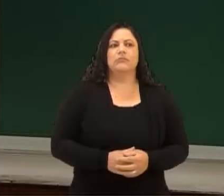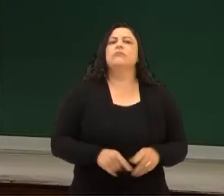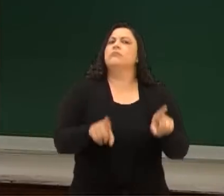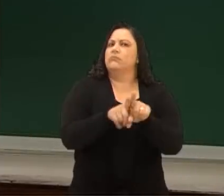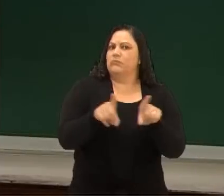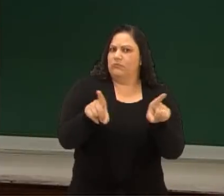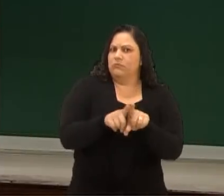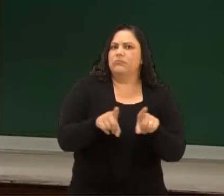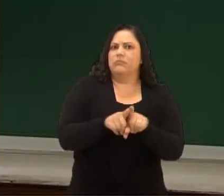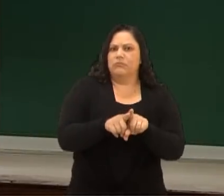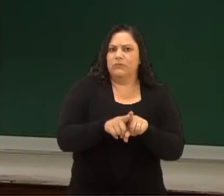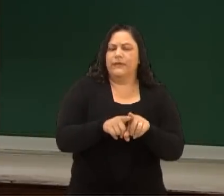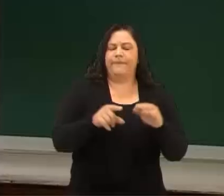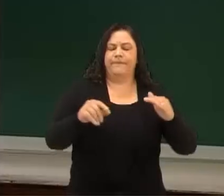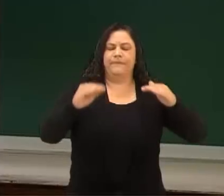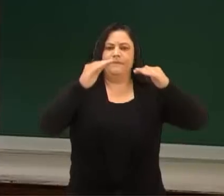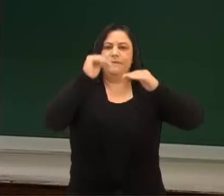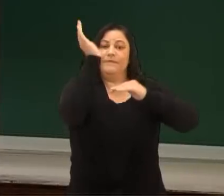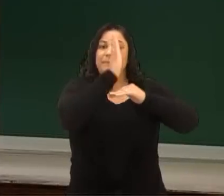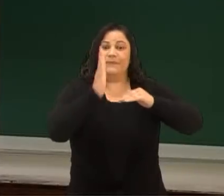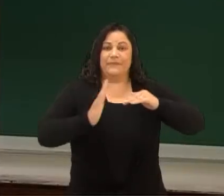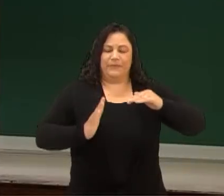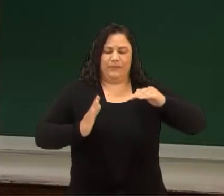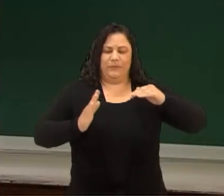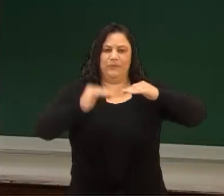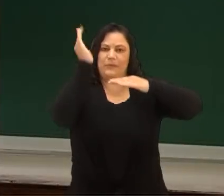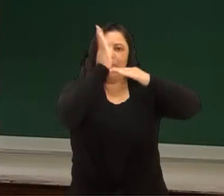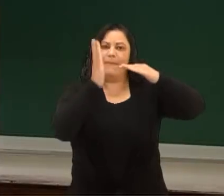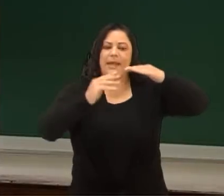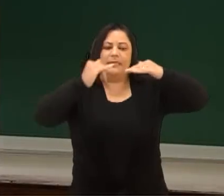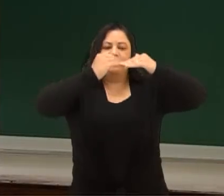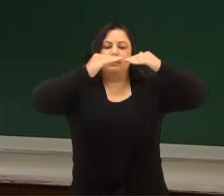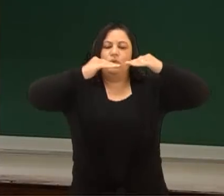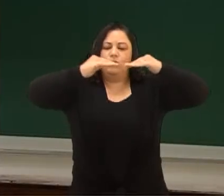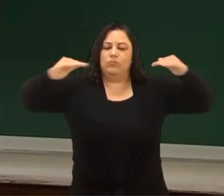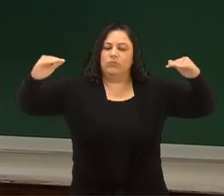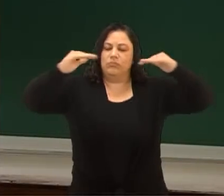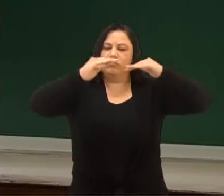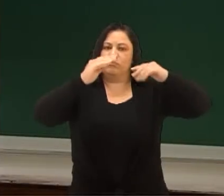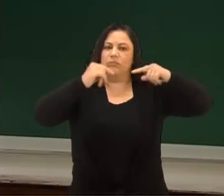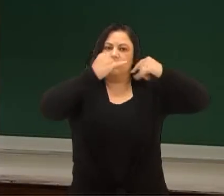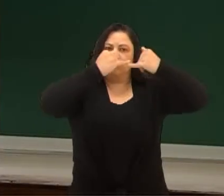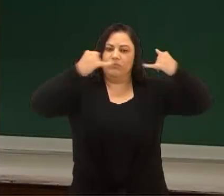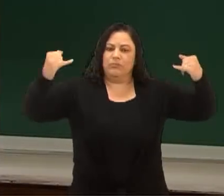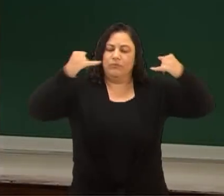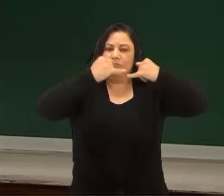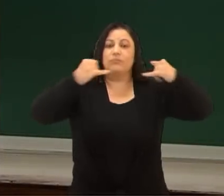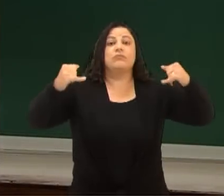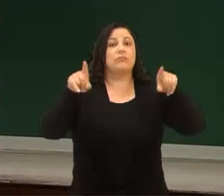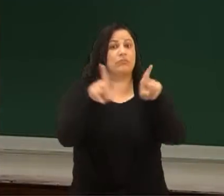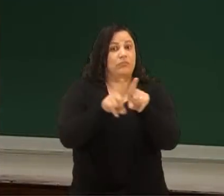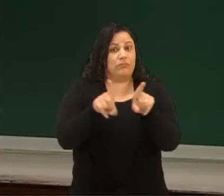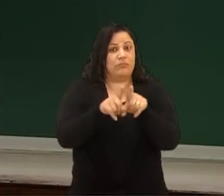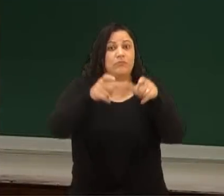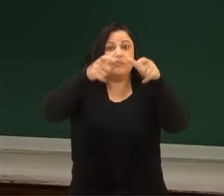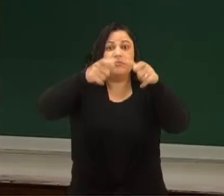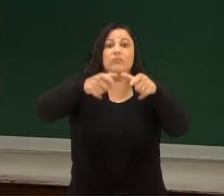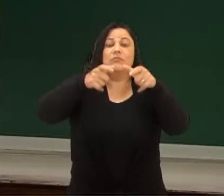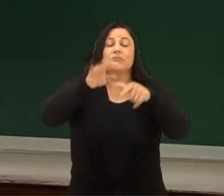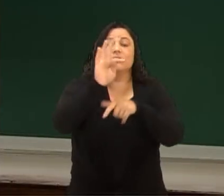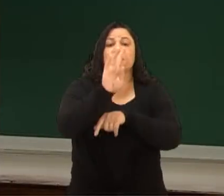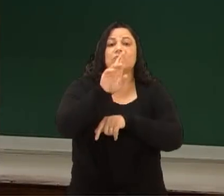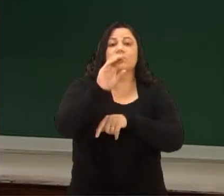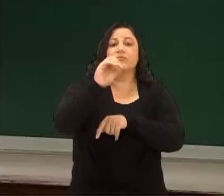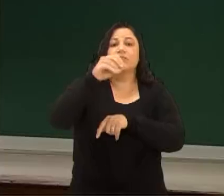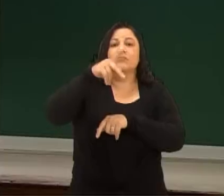cima, mas o Brasil, a maior parte do território brasileiro, encontra-se na zona térmica tropical. Vocês já ouviram